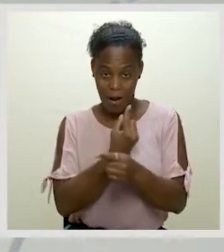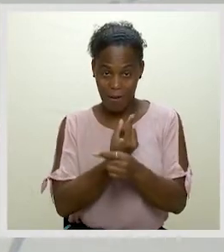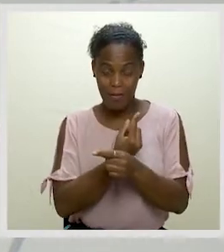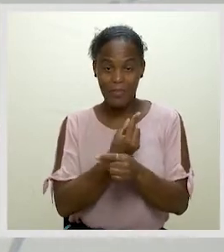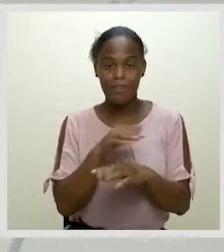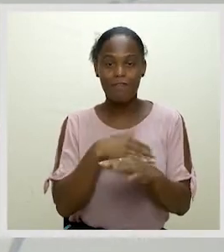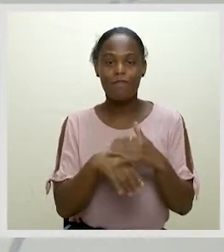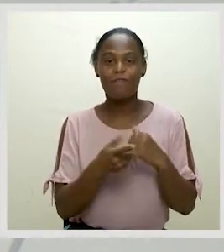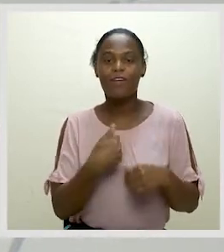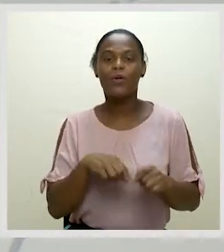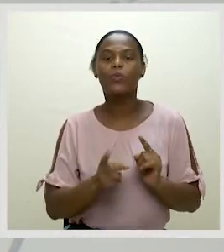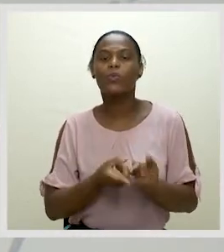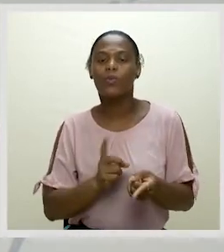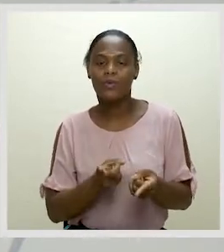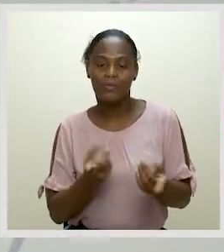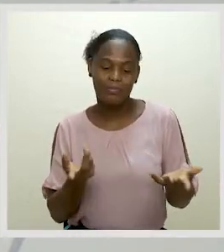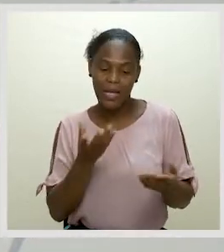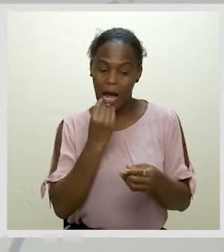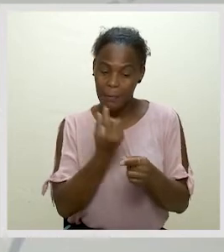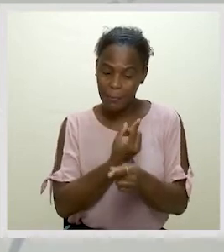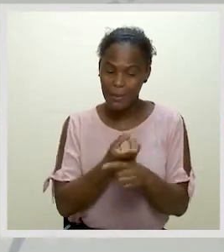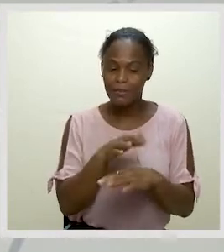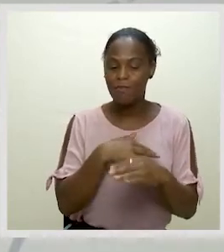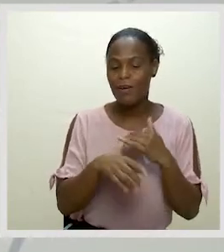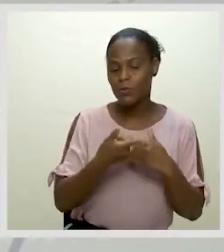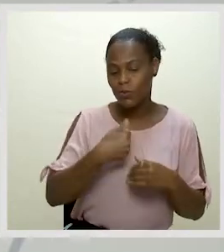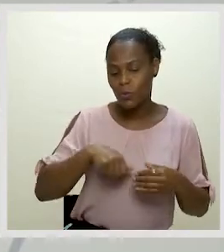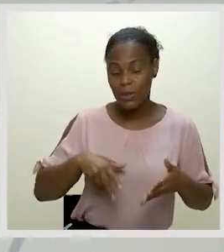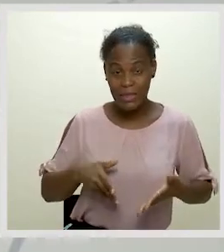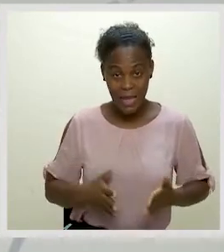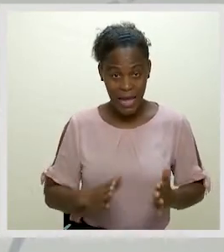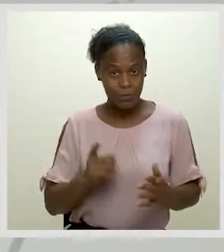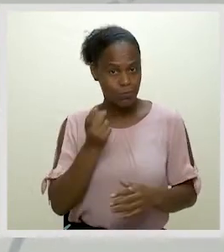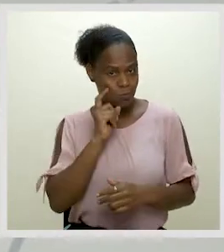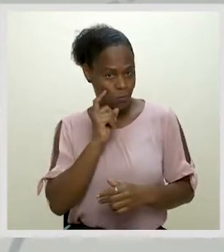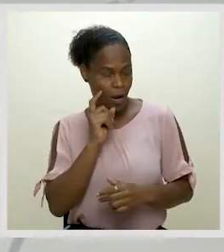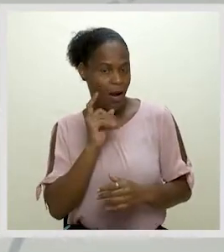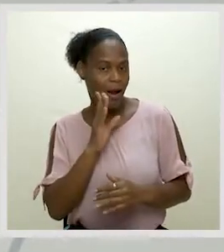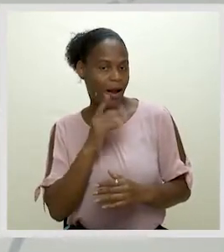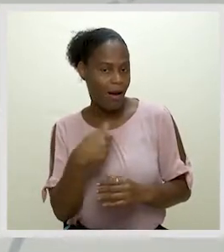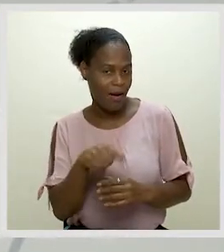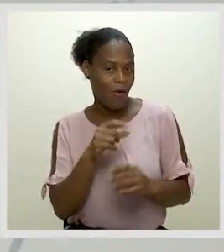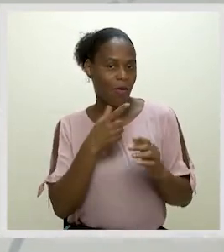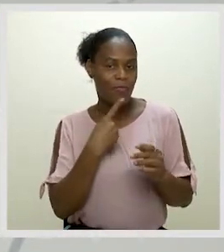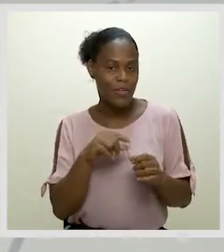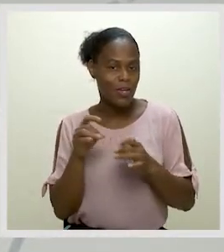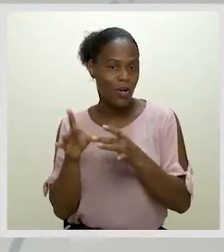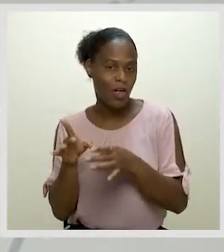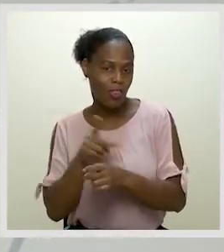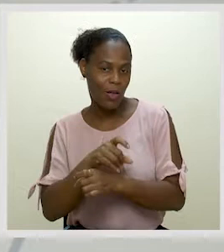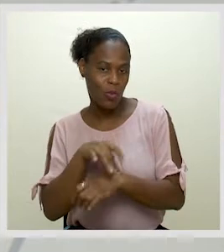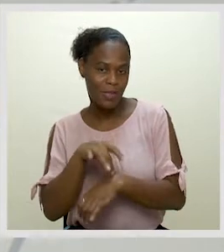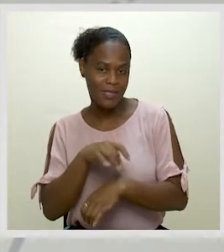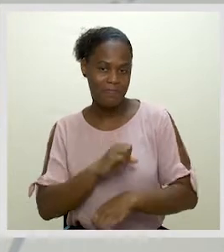Esses alimentos, o que é que nos faz? Faz com que renascemos com a nossa imunidade. E essa imunidade é contra